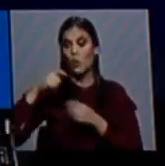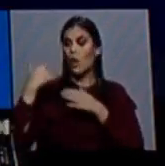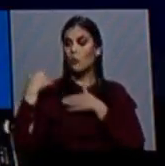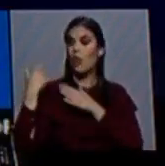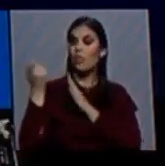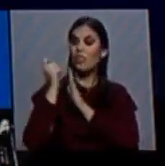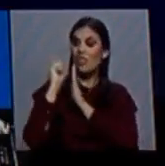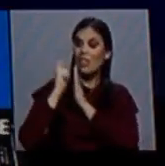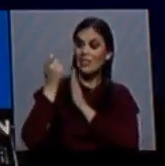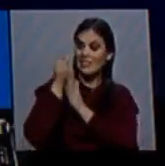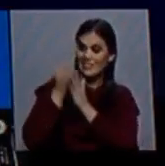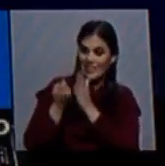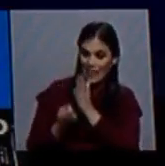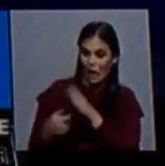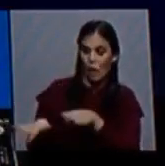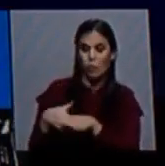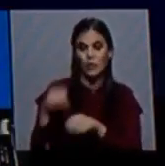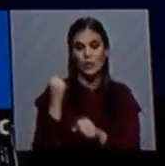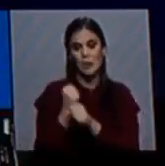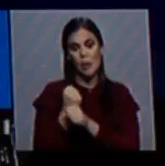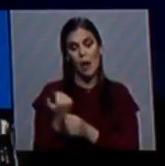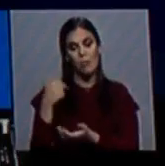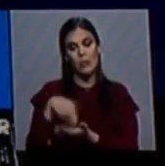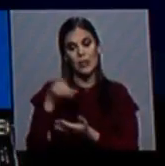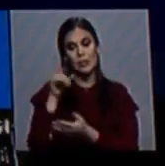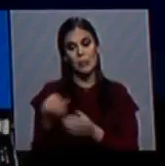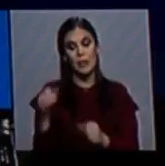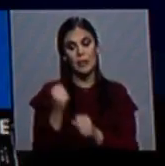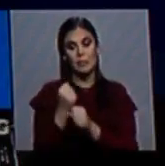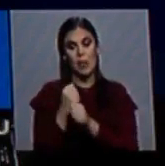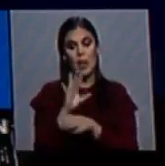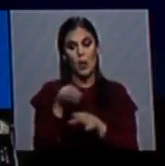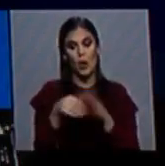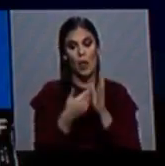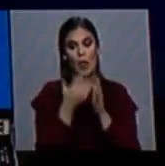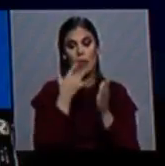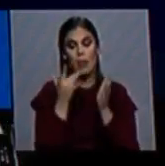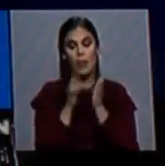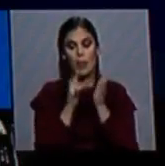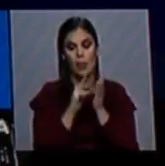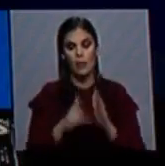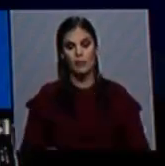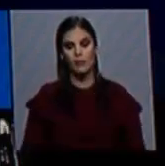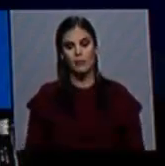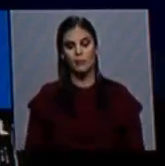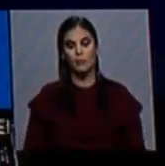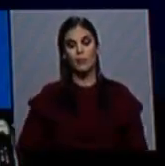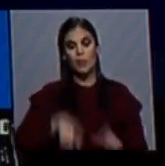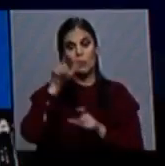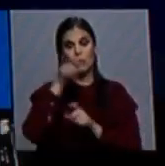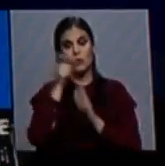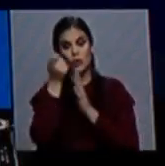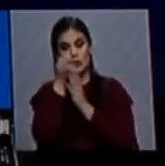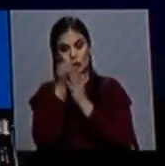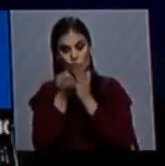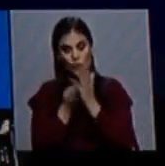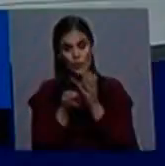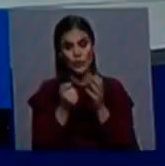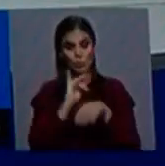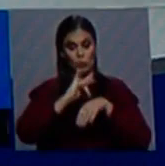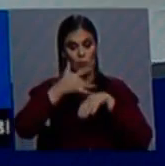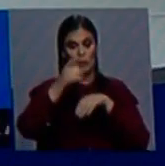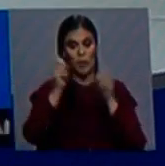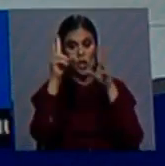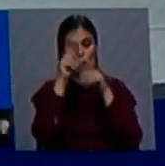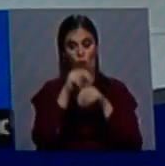neste trabalho e que estejam presentes, neste trabalho está presente também nestes livros? Temos ilustradores profissionais e novos talentos, desde